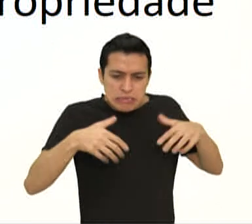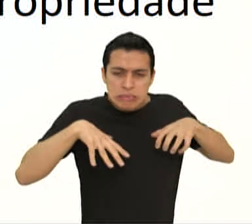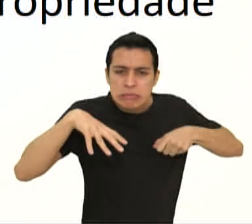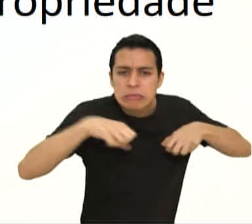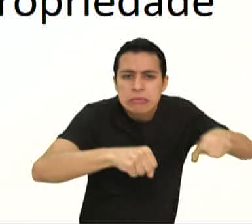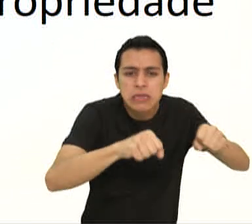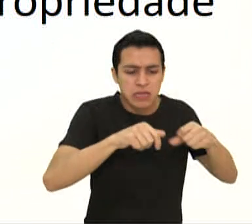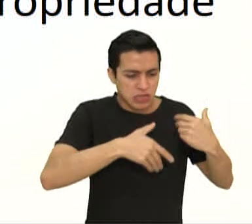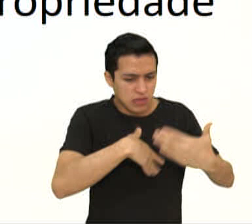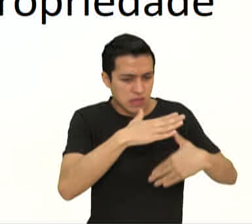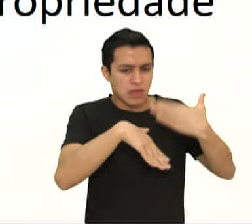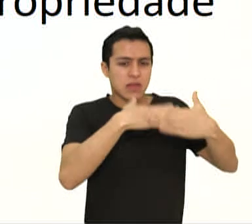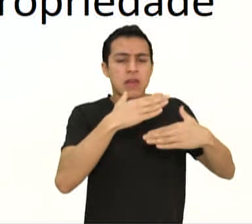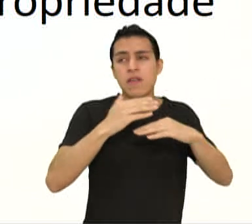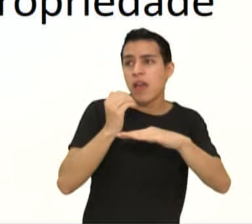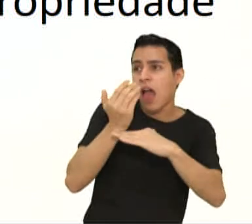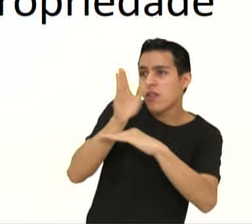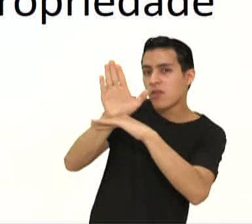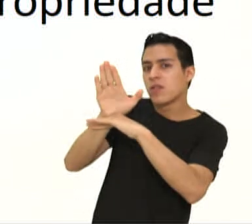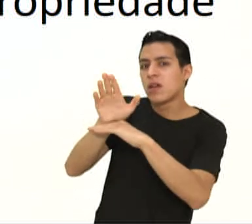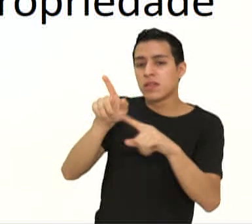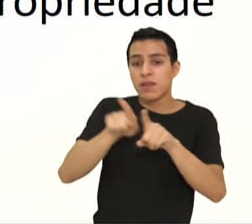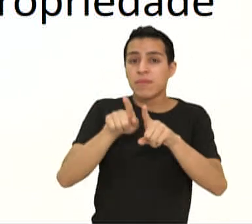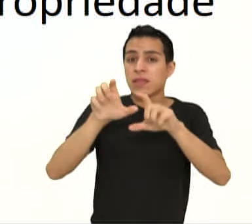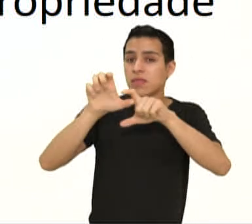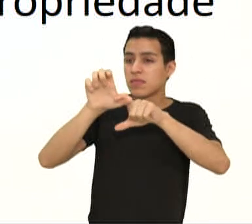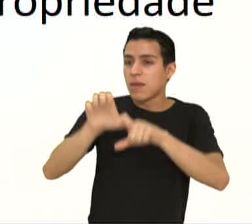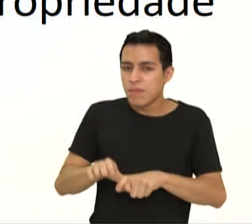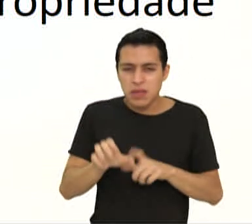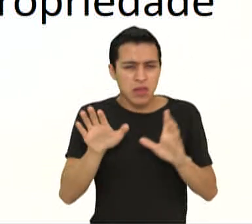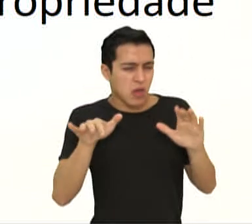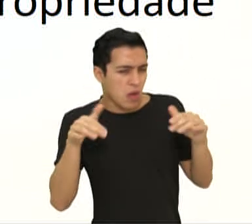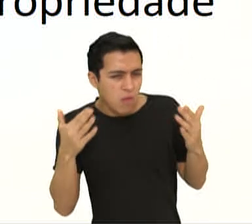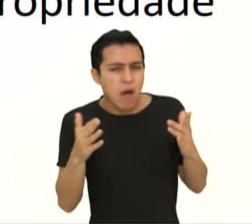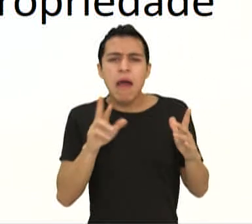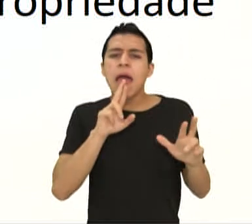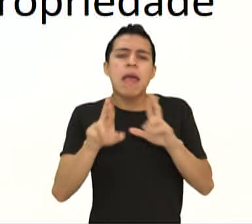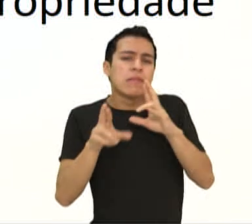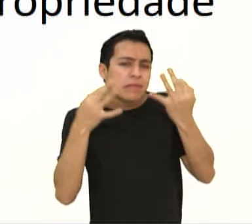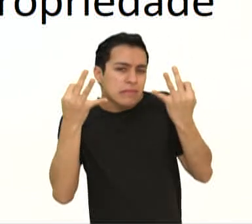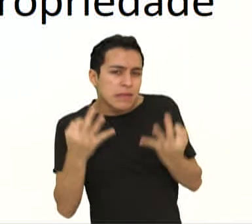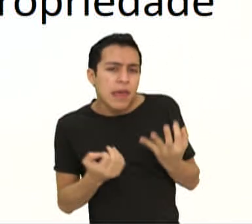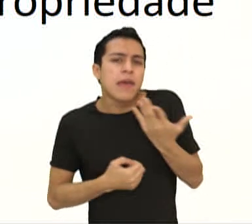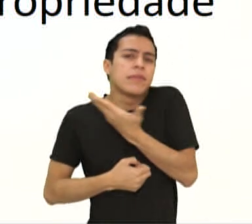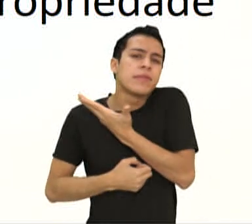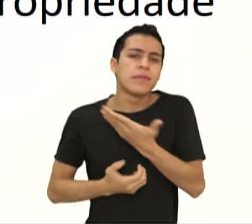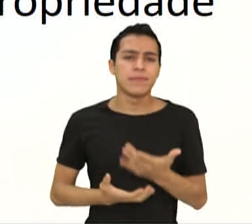agrária, desenvolvimento para fora e dependência. Qual que é a resposta certa aí?